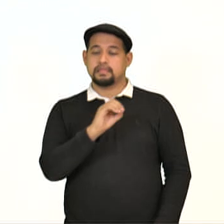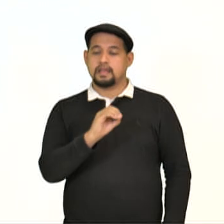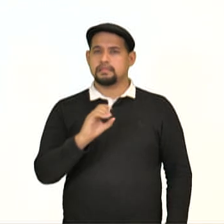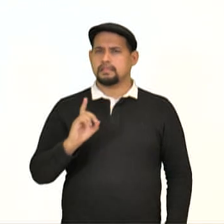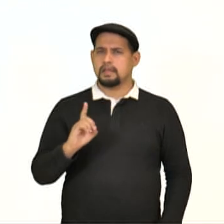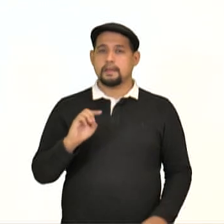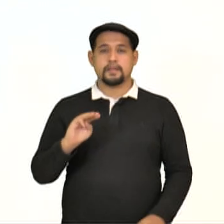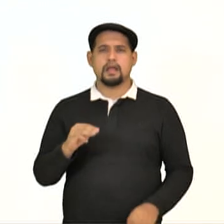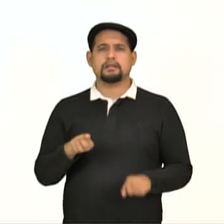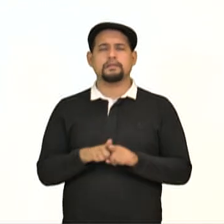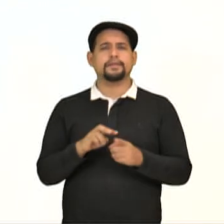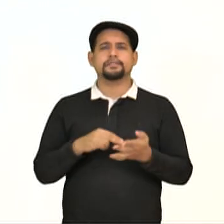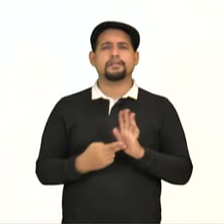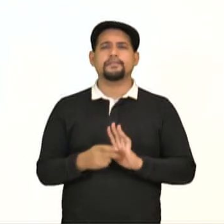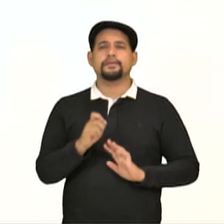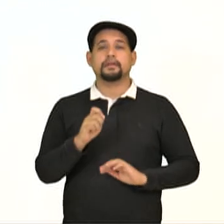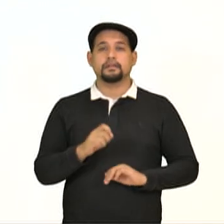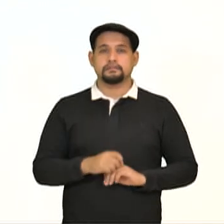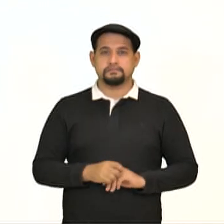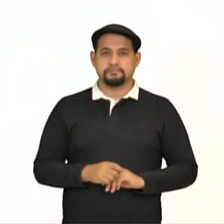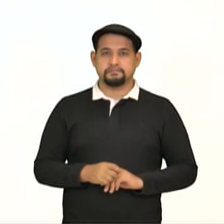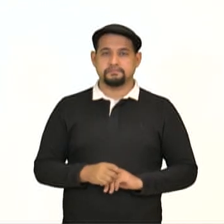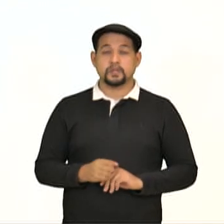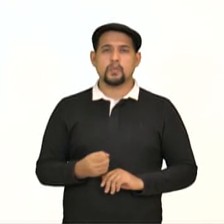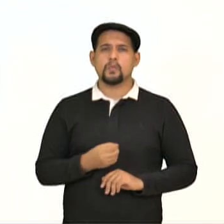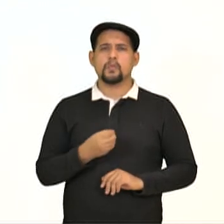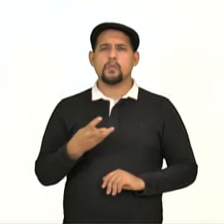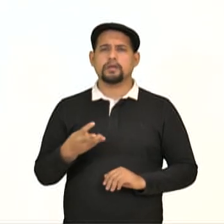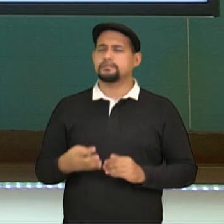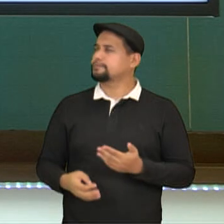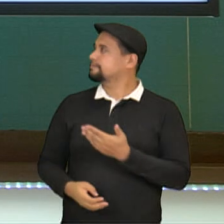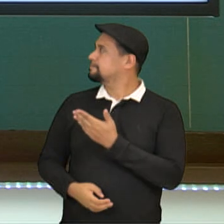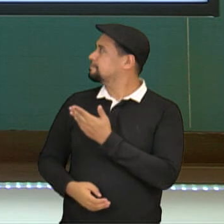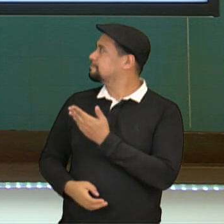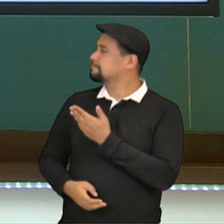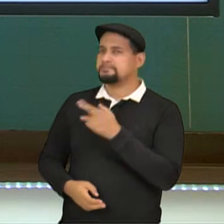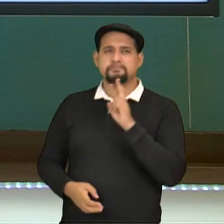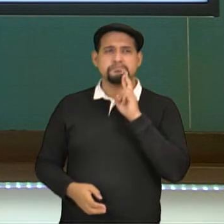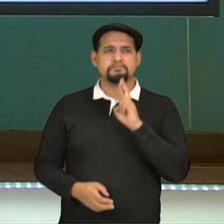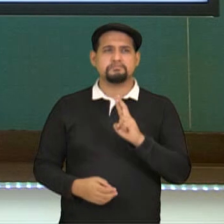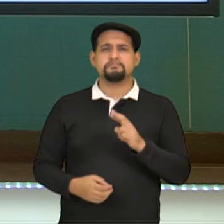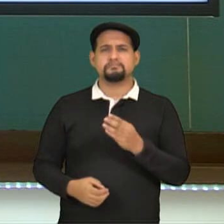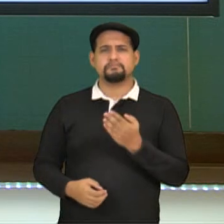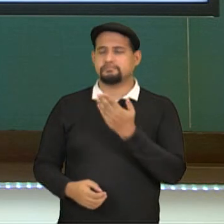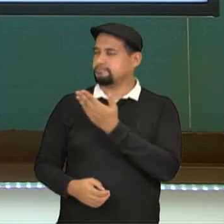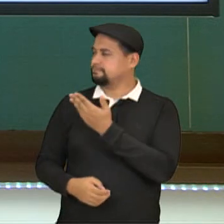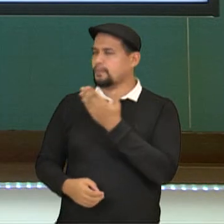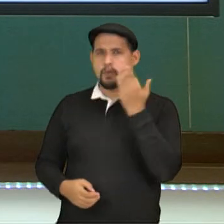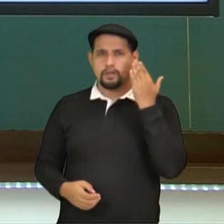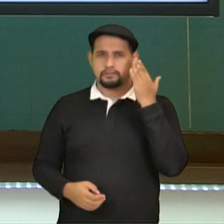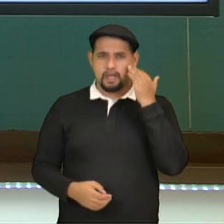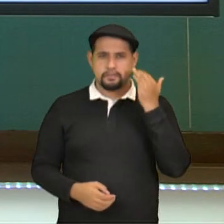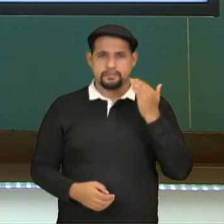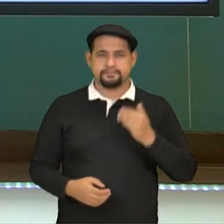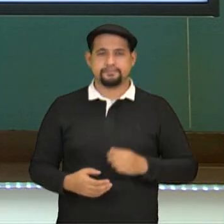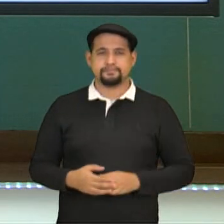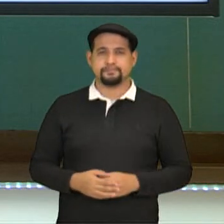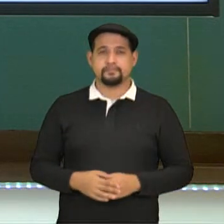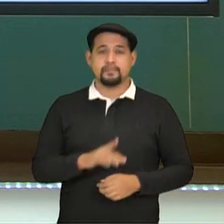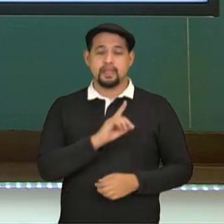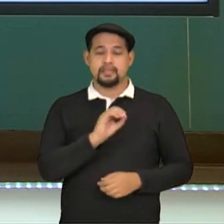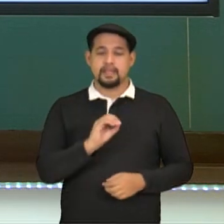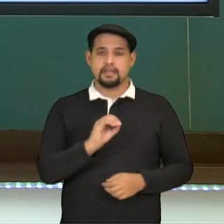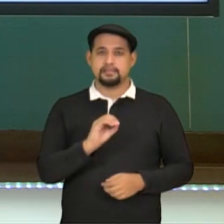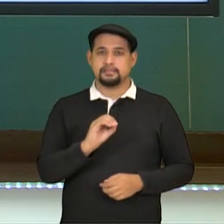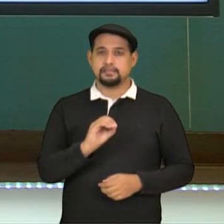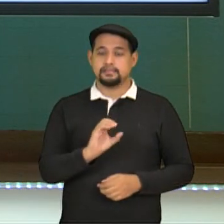milhar corresponde a quantas unidades? Ou que número que é, certo? E 10 centenas